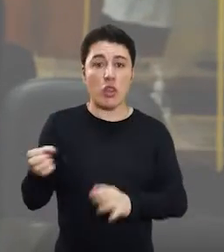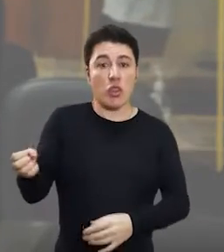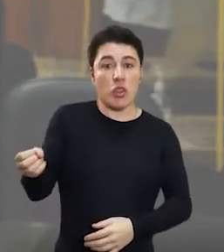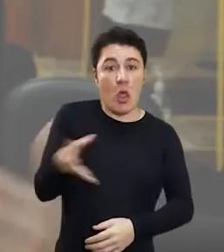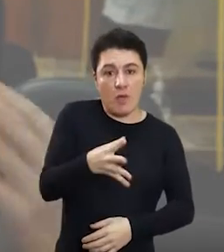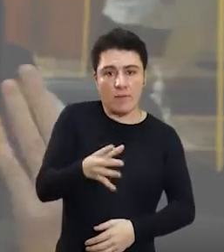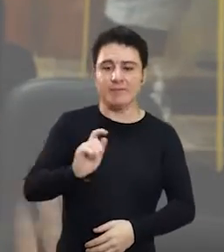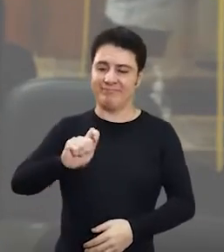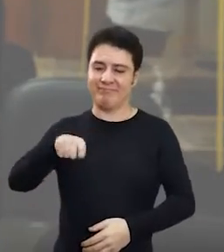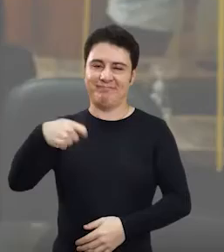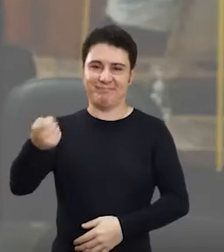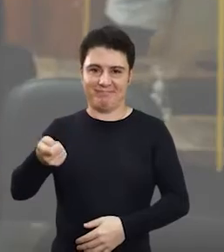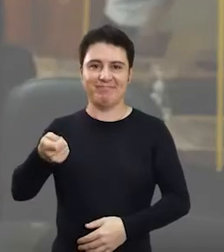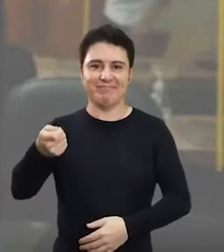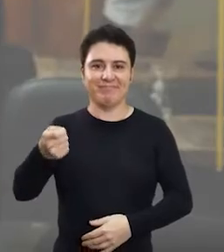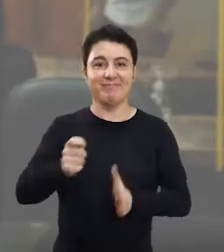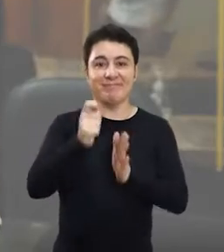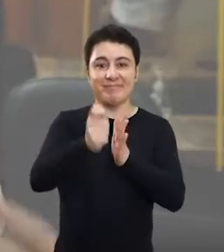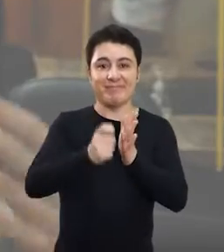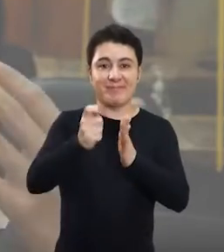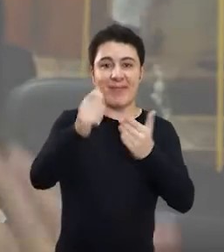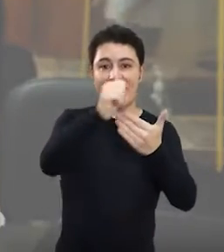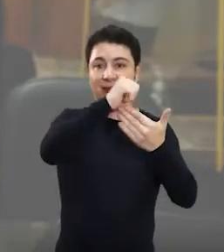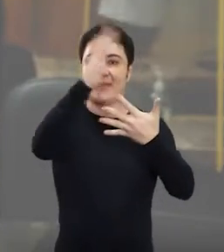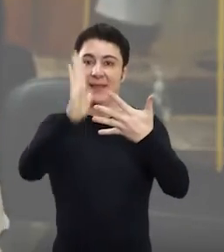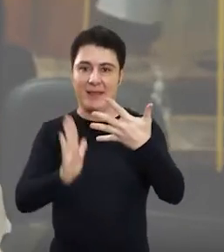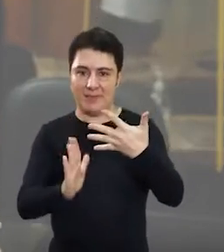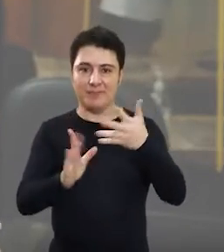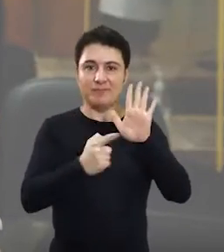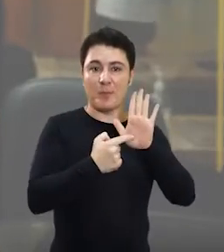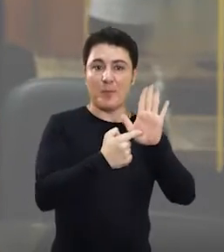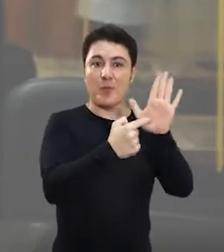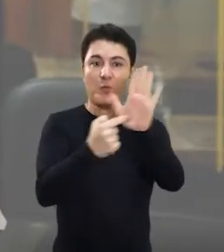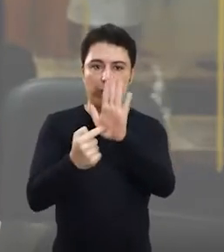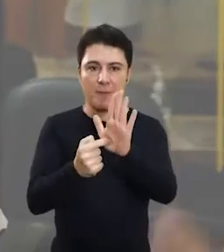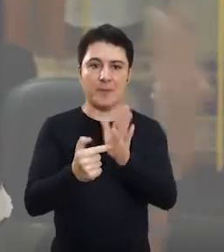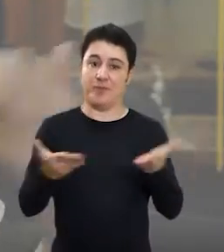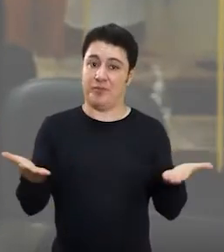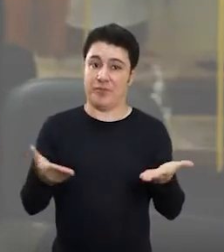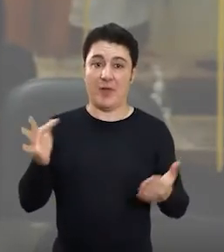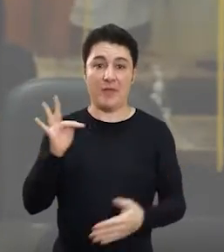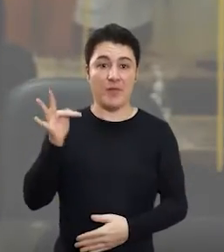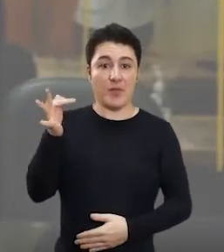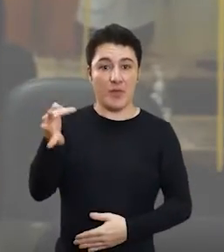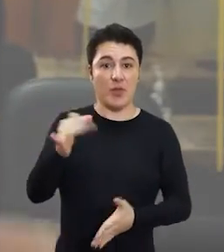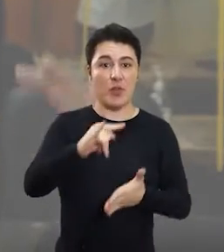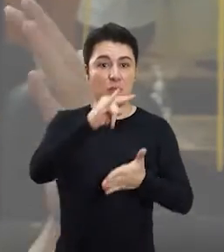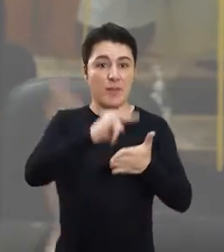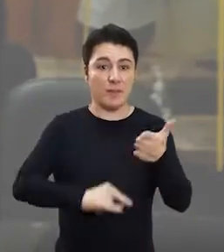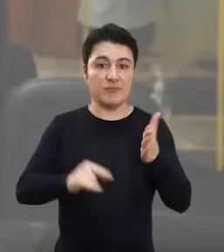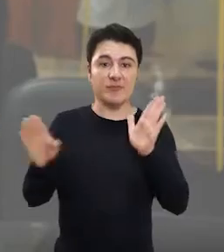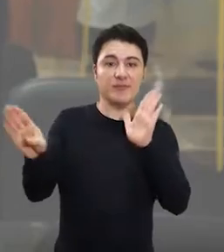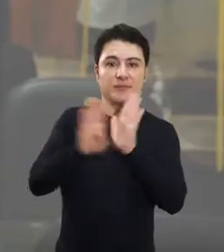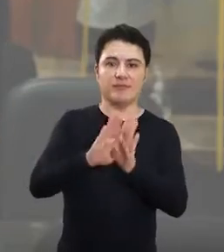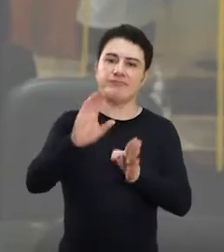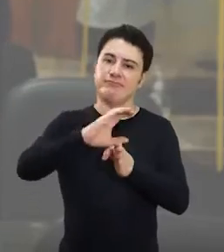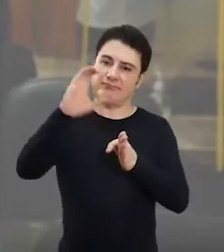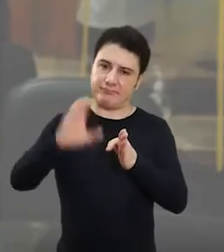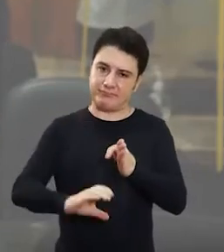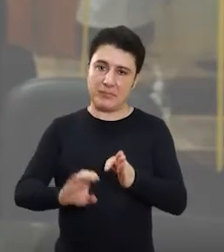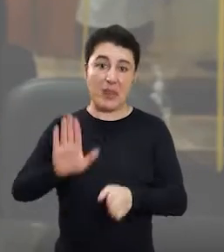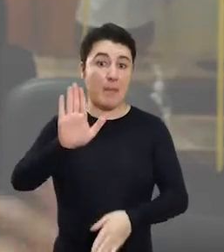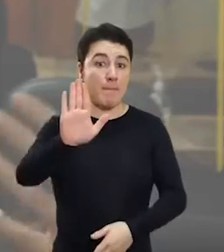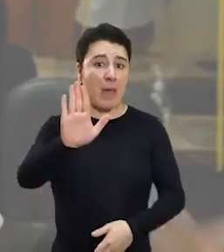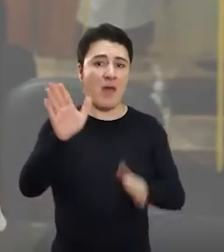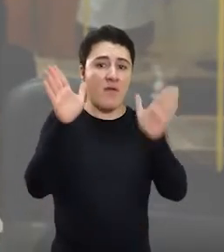hoje o Executivo vai apresentar para Araraquara um programa novo que vai vir para essa casa que chama Araraquara em